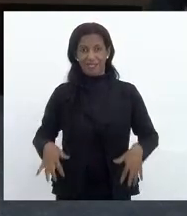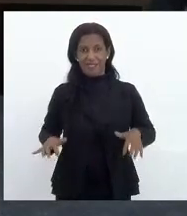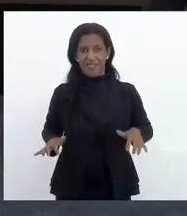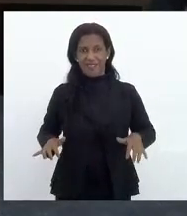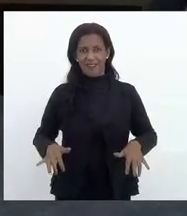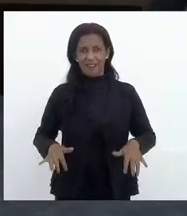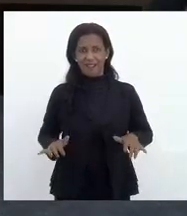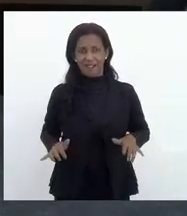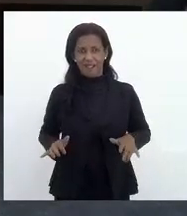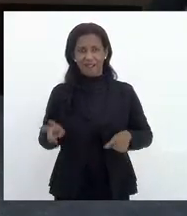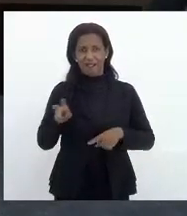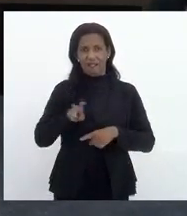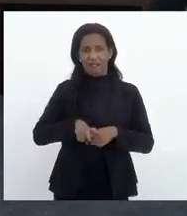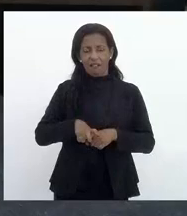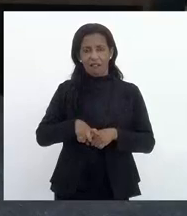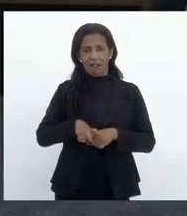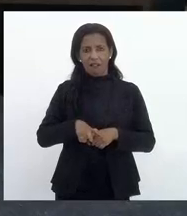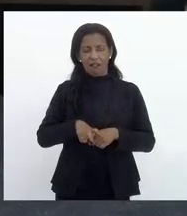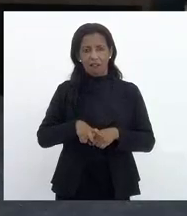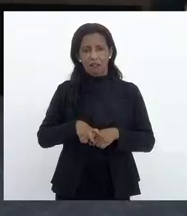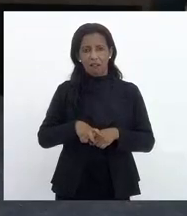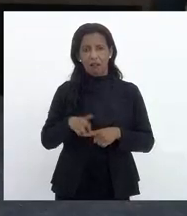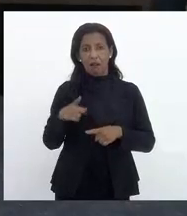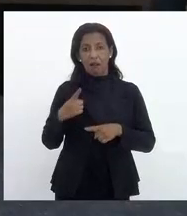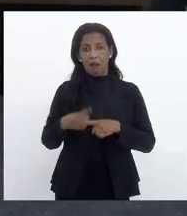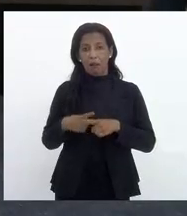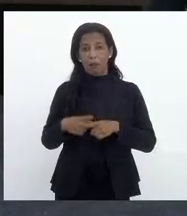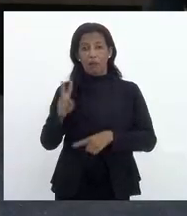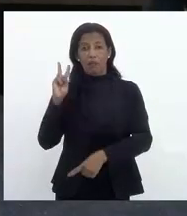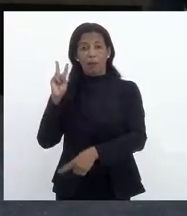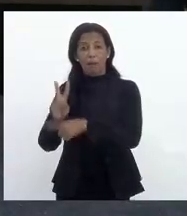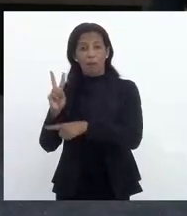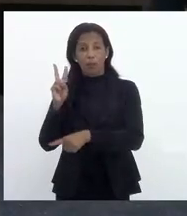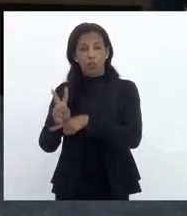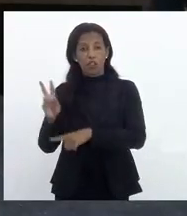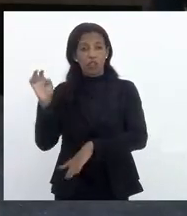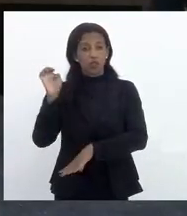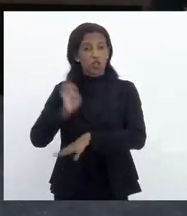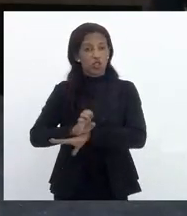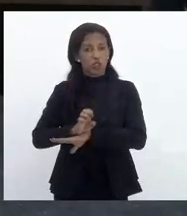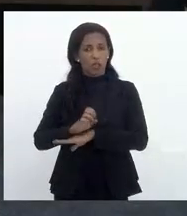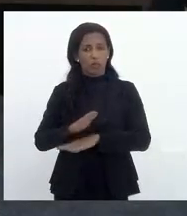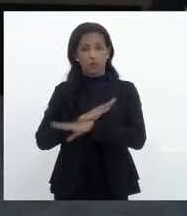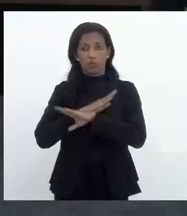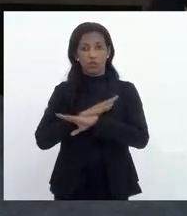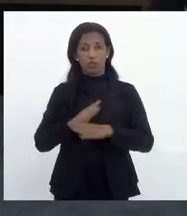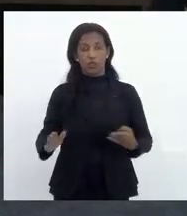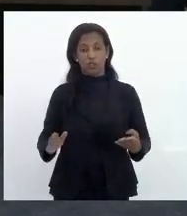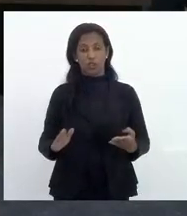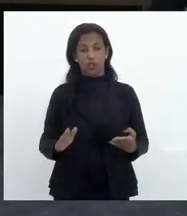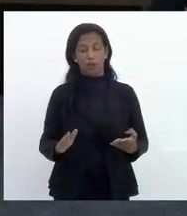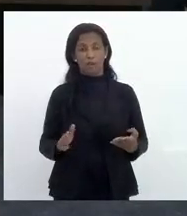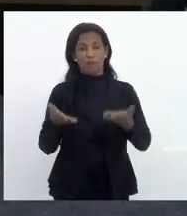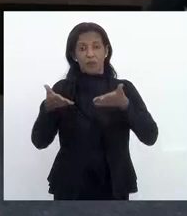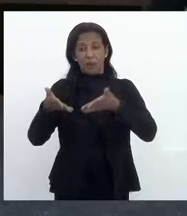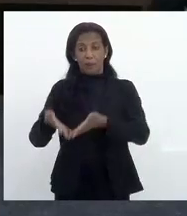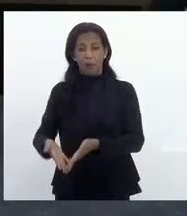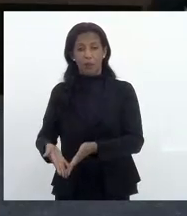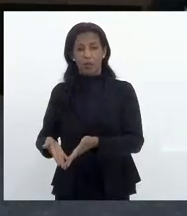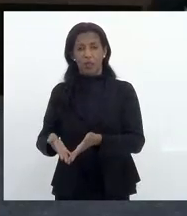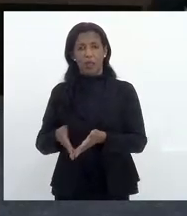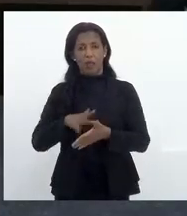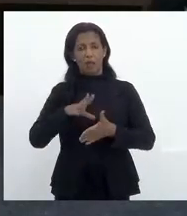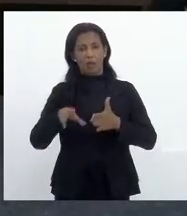roda é porque estavam defender os estado aí chega por muda e melhor condição